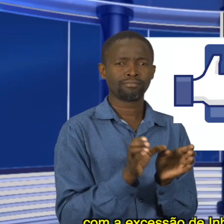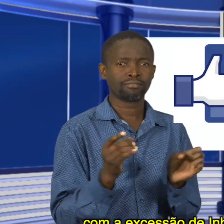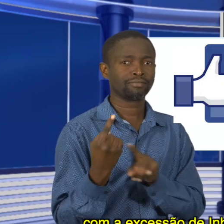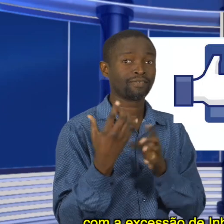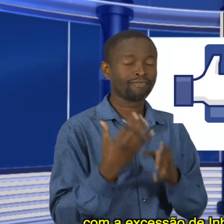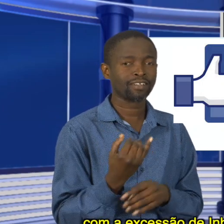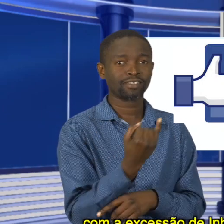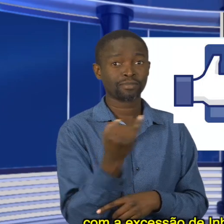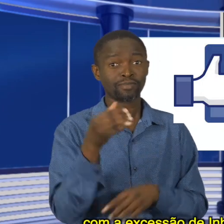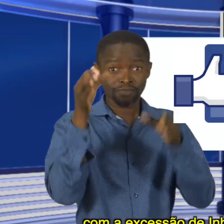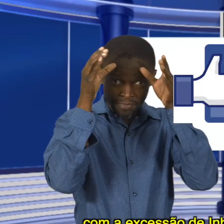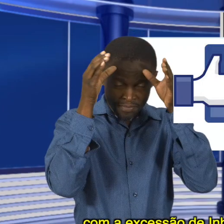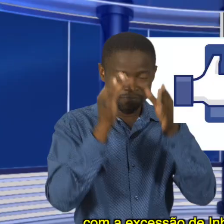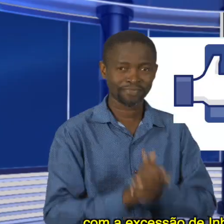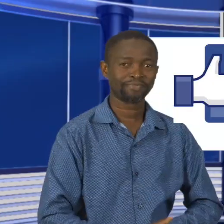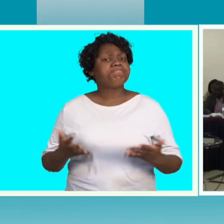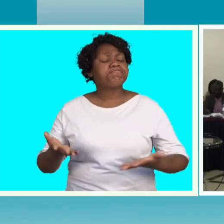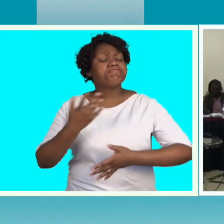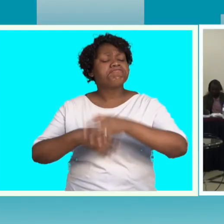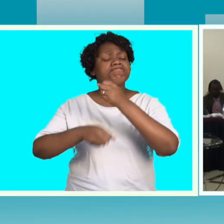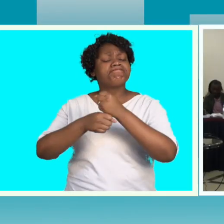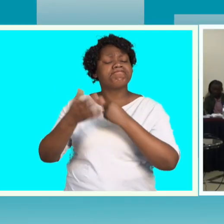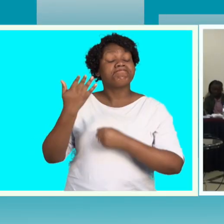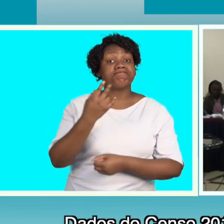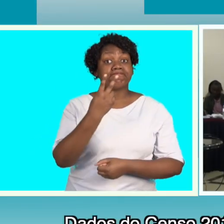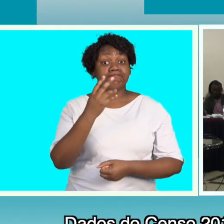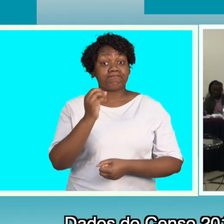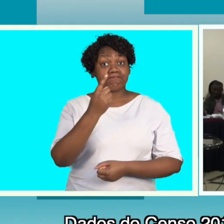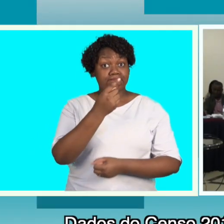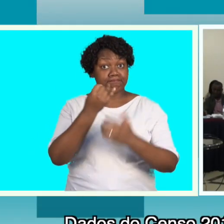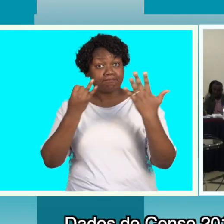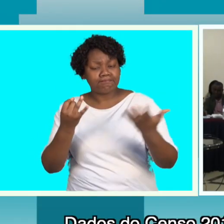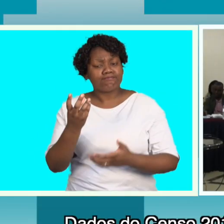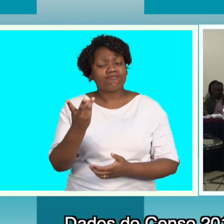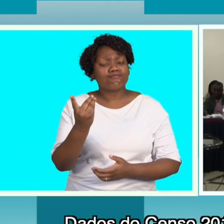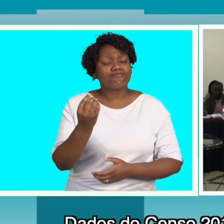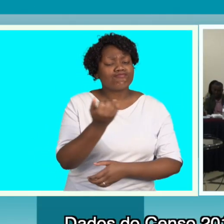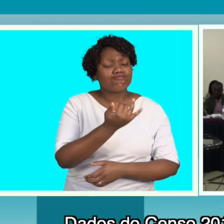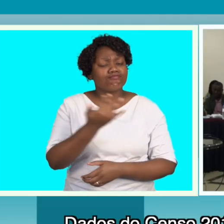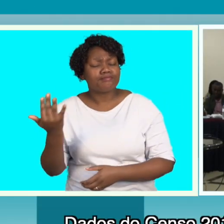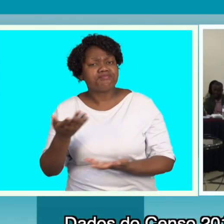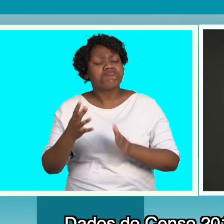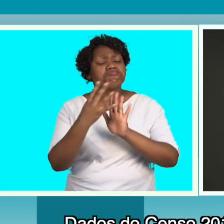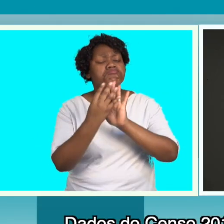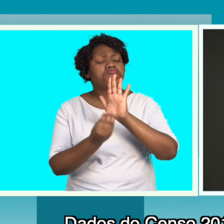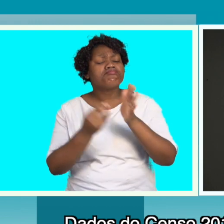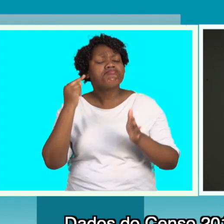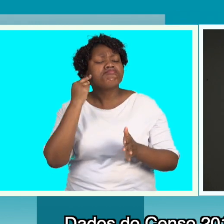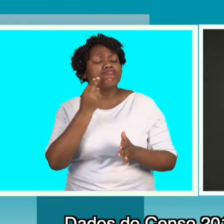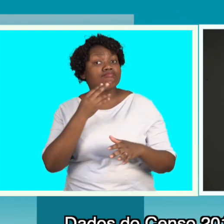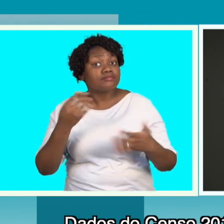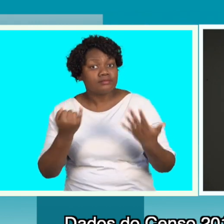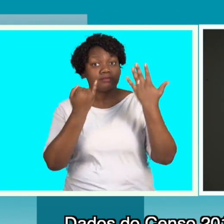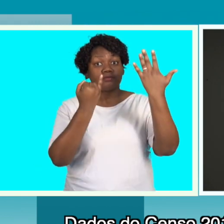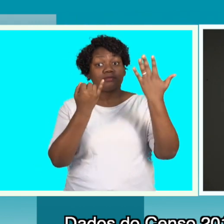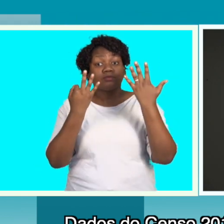exceção de Inhambane e Zambésia. Dados do Censo 2017 indicam que existem em